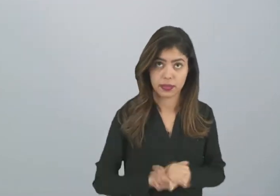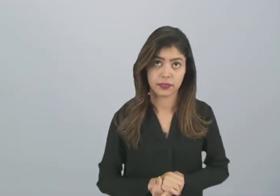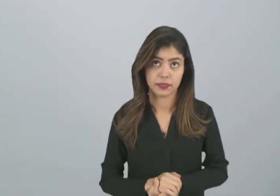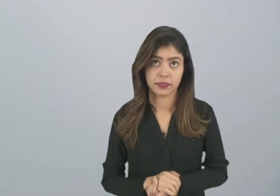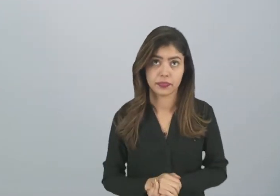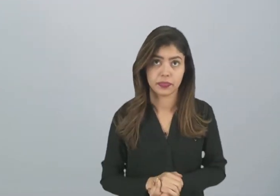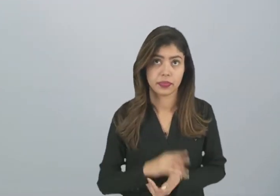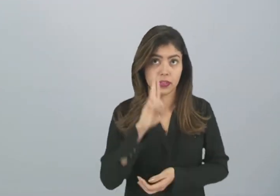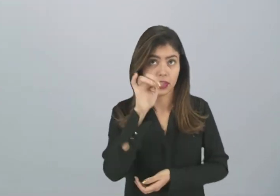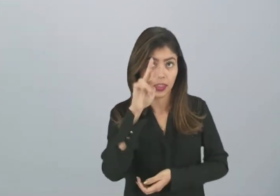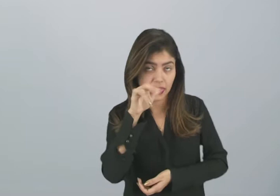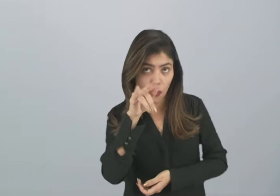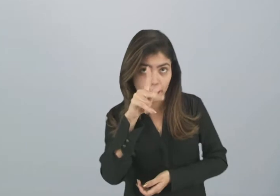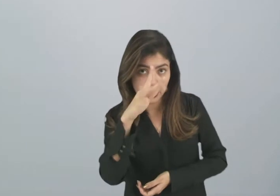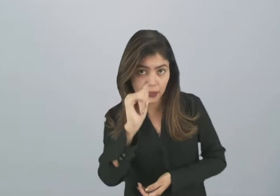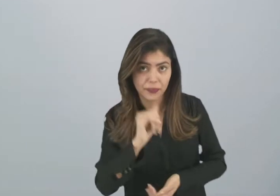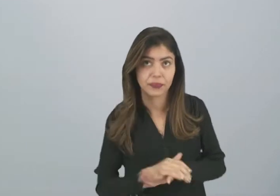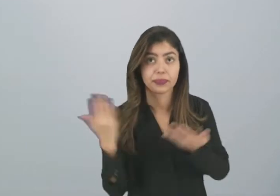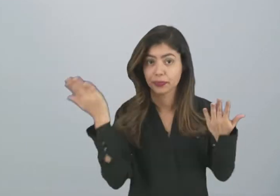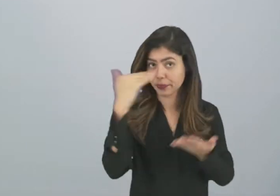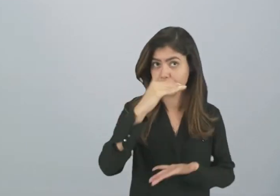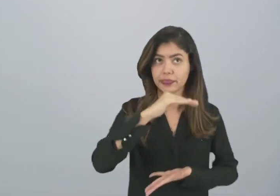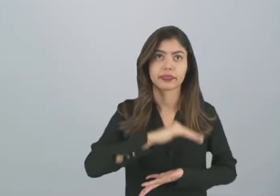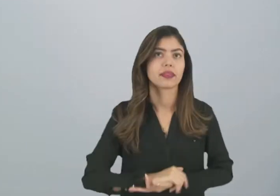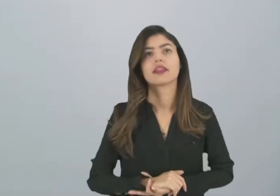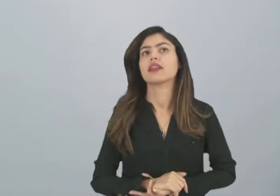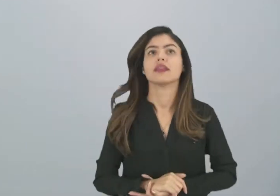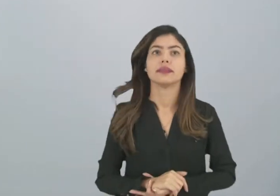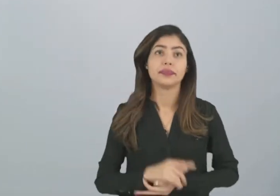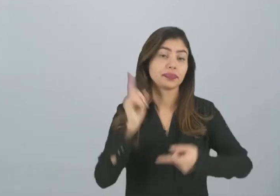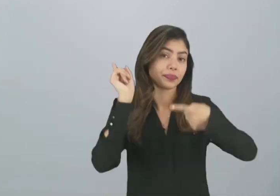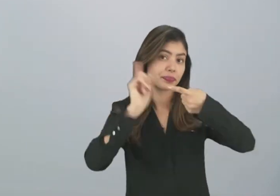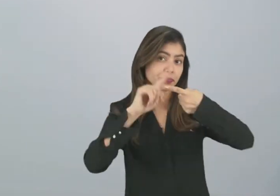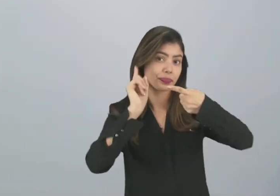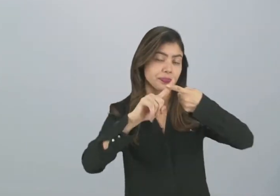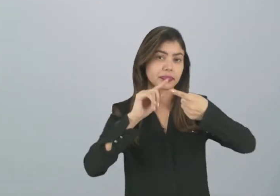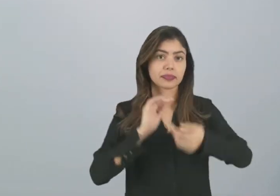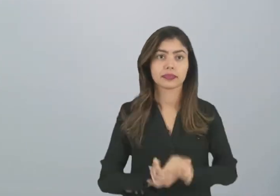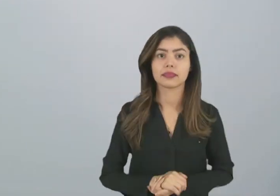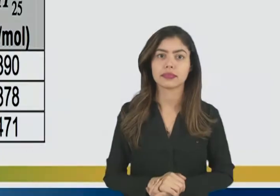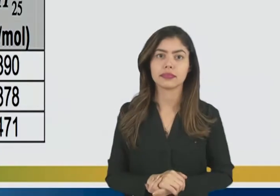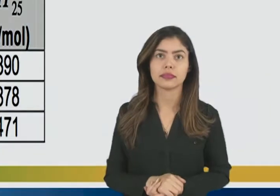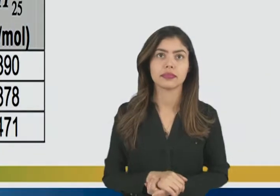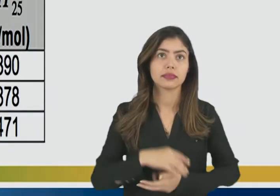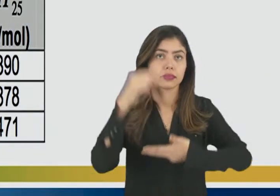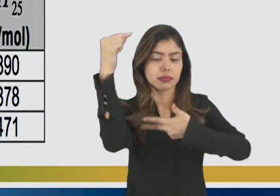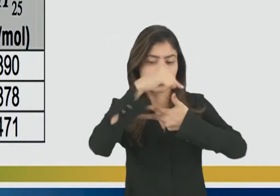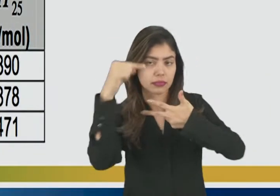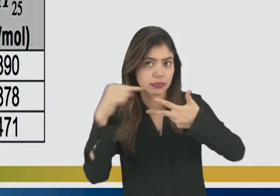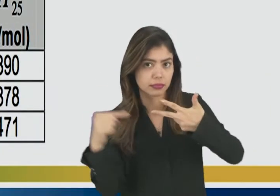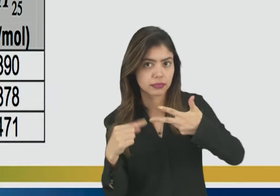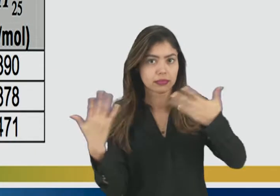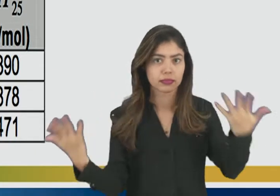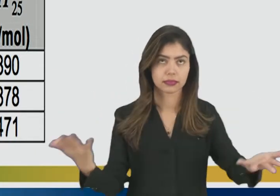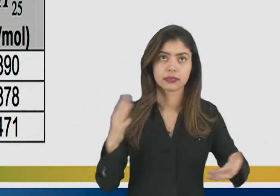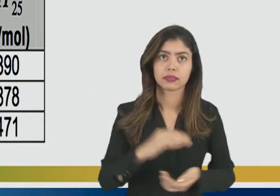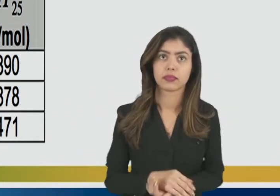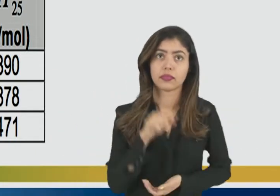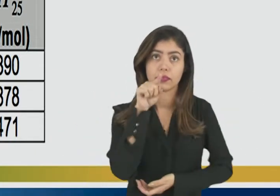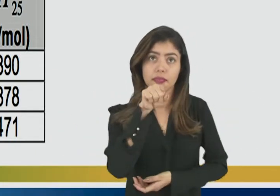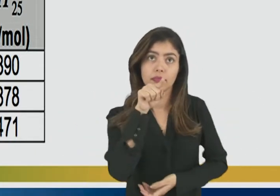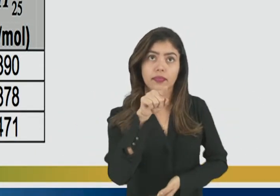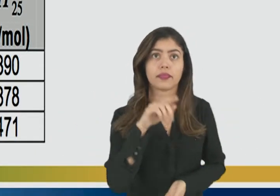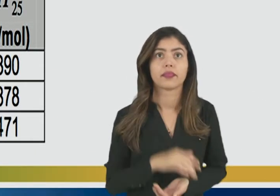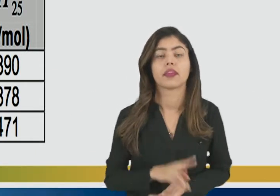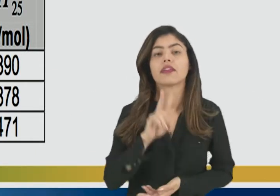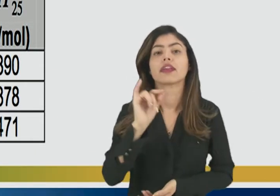cálculo de entalpia. Então vamos à aula. Primeiro exercício, resolvi trazer uma questão de Enem e nessa questão nós vamos